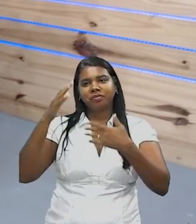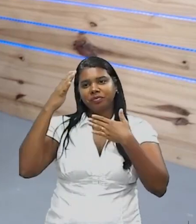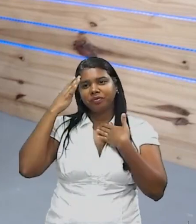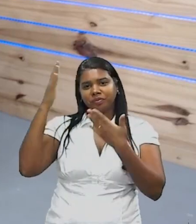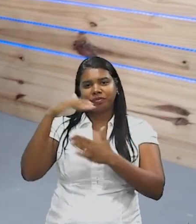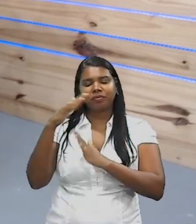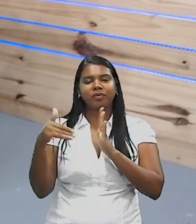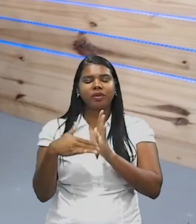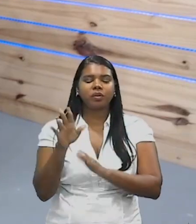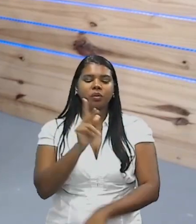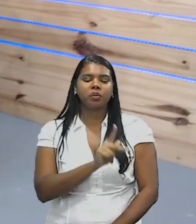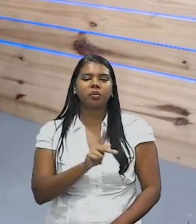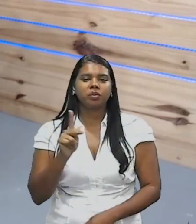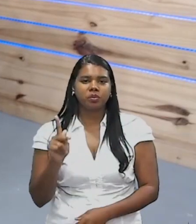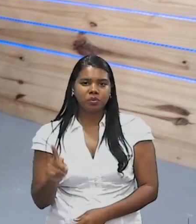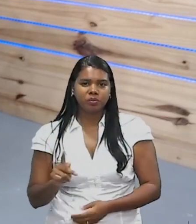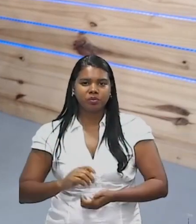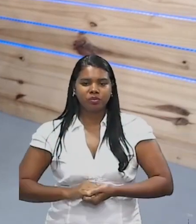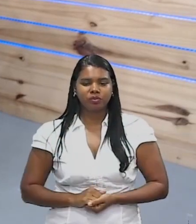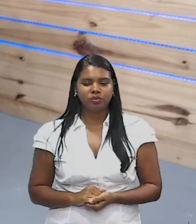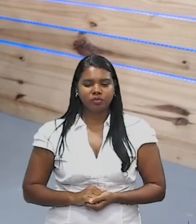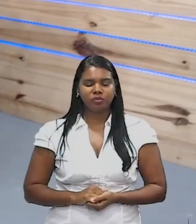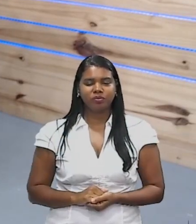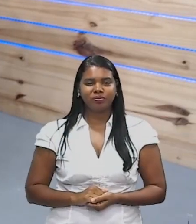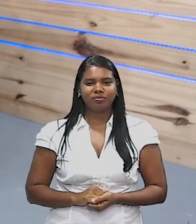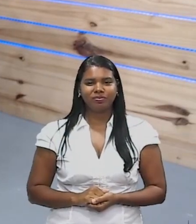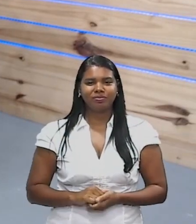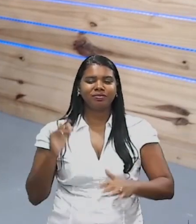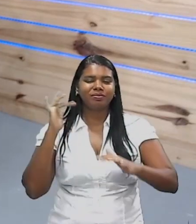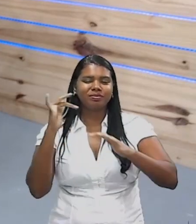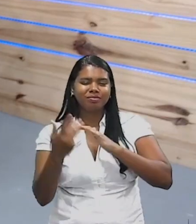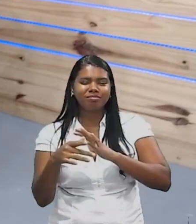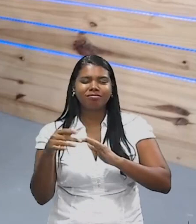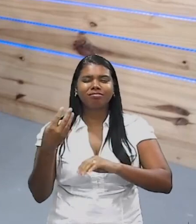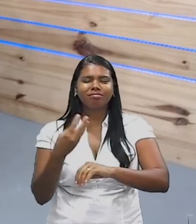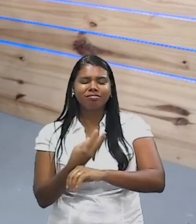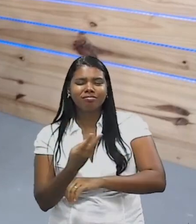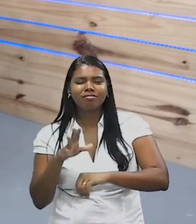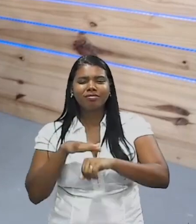todos os professores, né, que estão aí no chat, interagindo a todo momento com vocês,